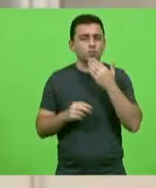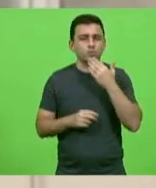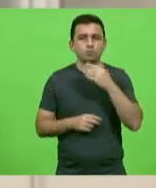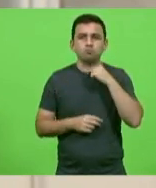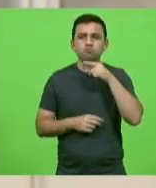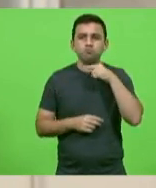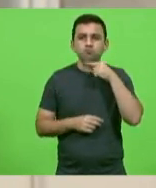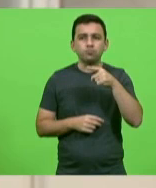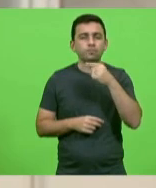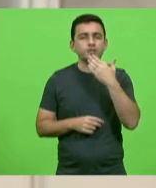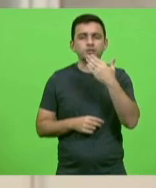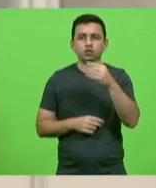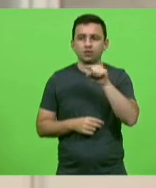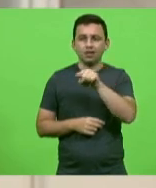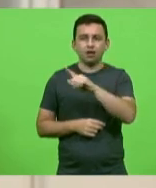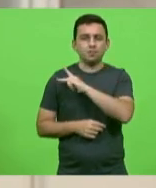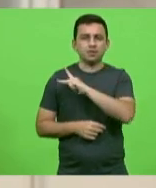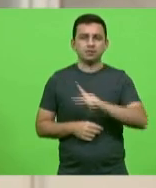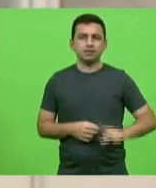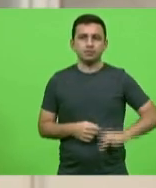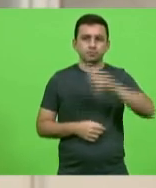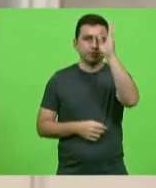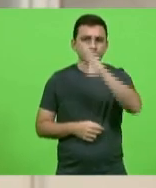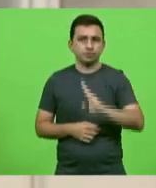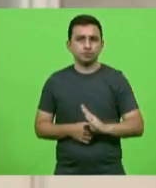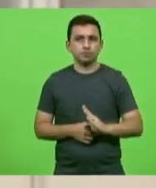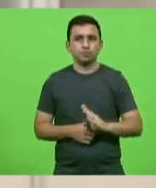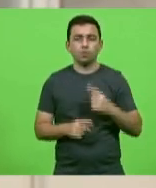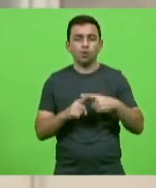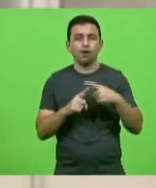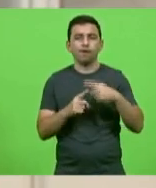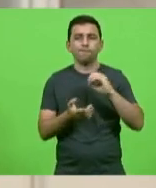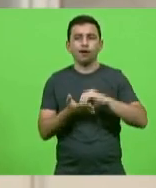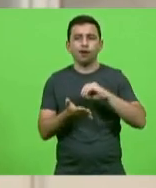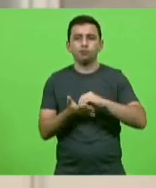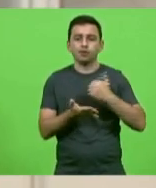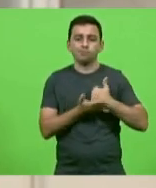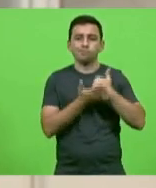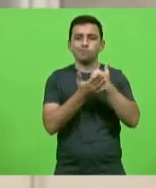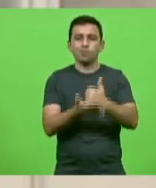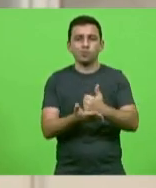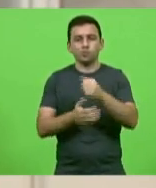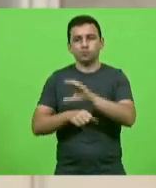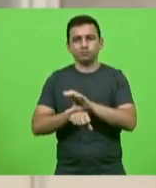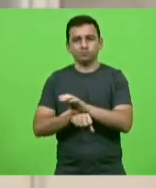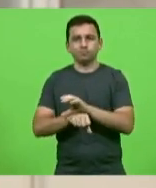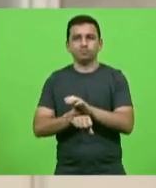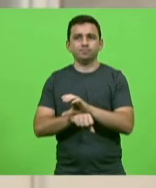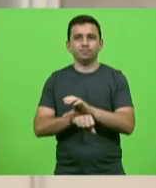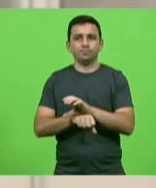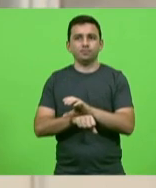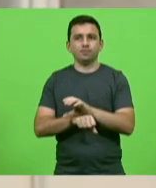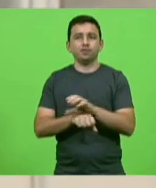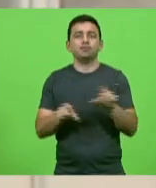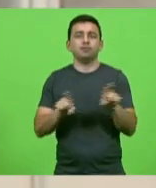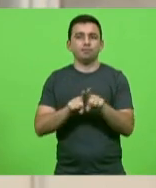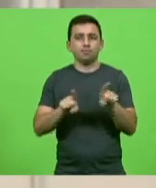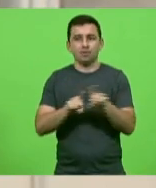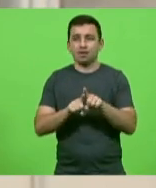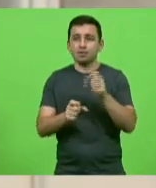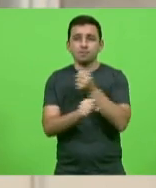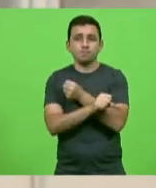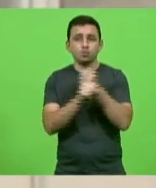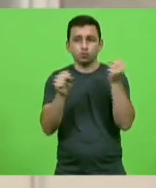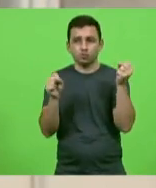convocação do Presidente da República ante a falta de suporte constitucional sendo também